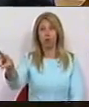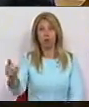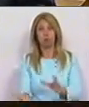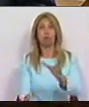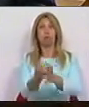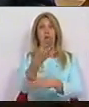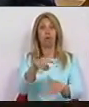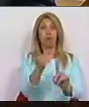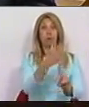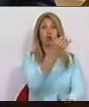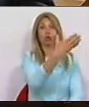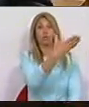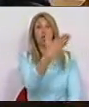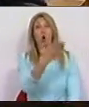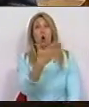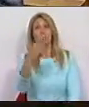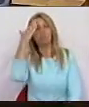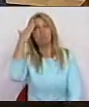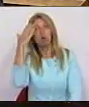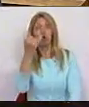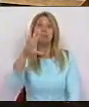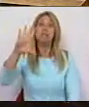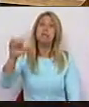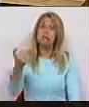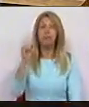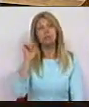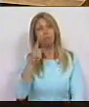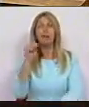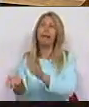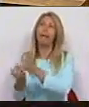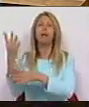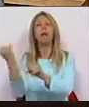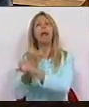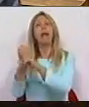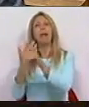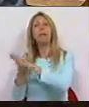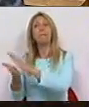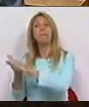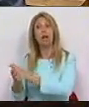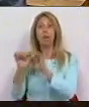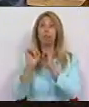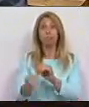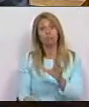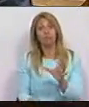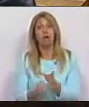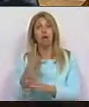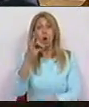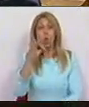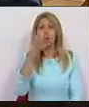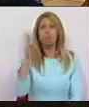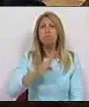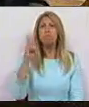para 2015 em matéria de criação de emprego, e que era a criação de 4